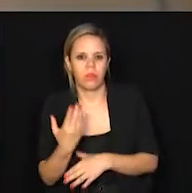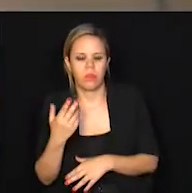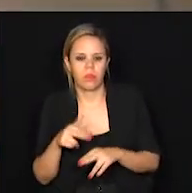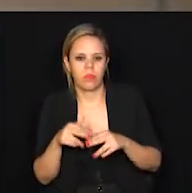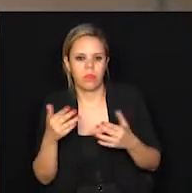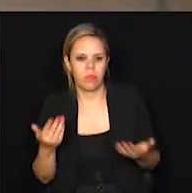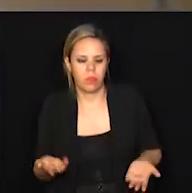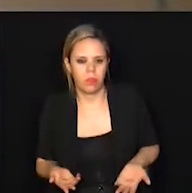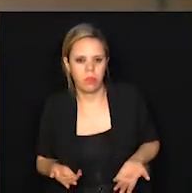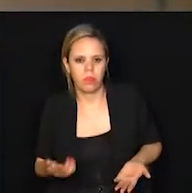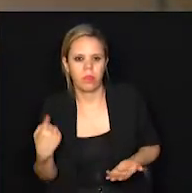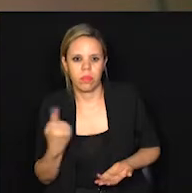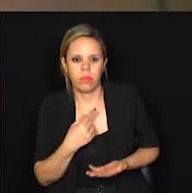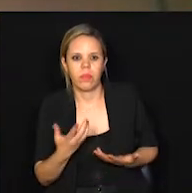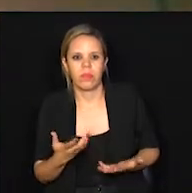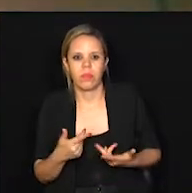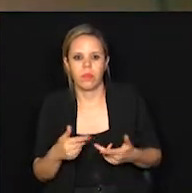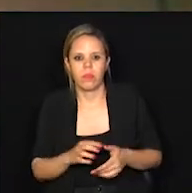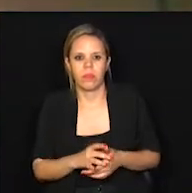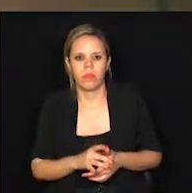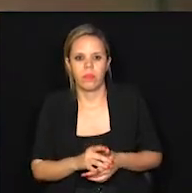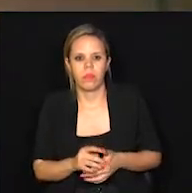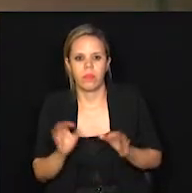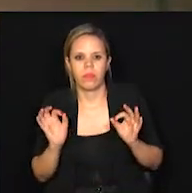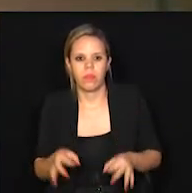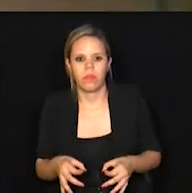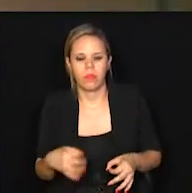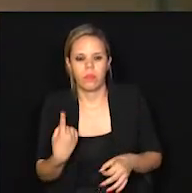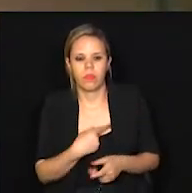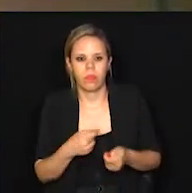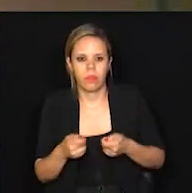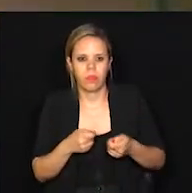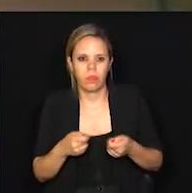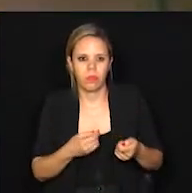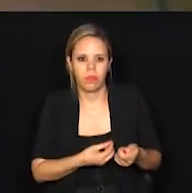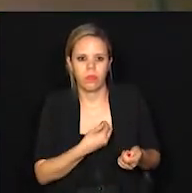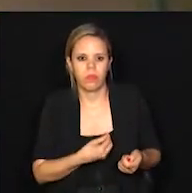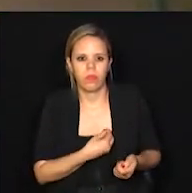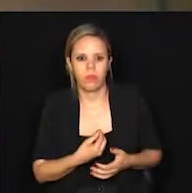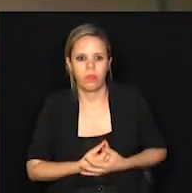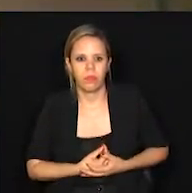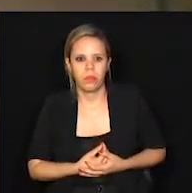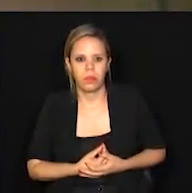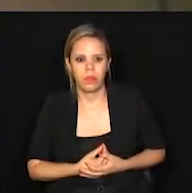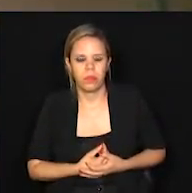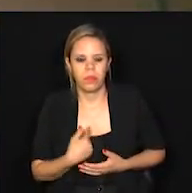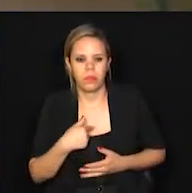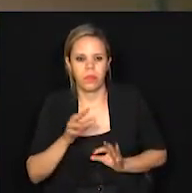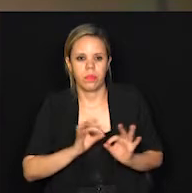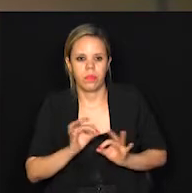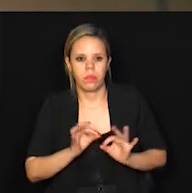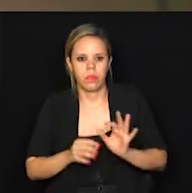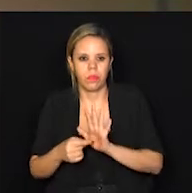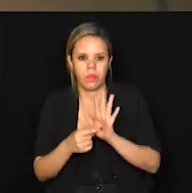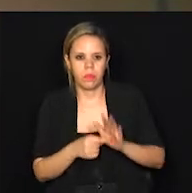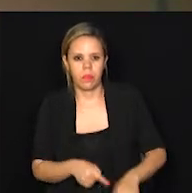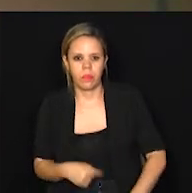setor que a Rose representa. Ela representa aqui as escolas parceiras, são pequenas e médias